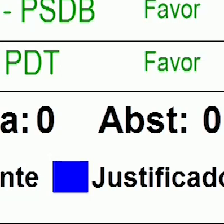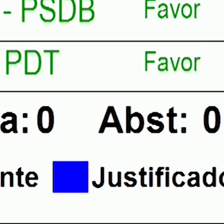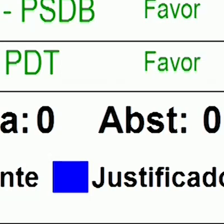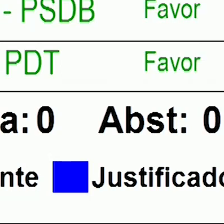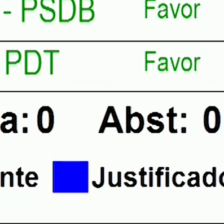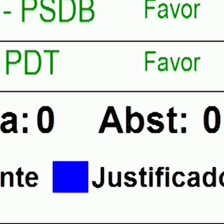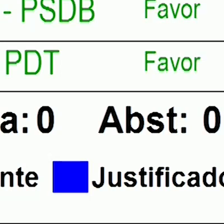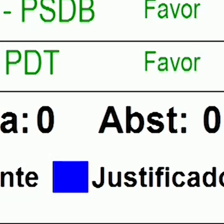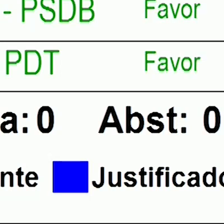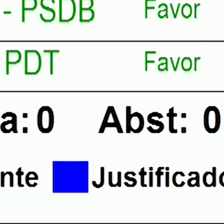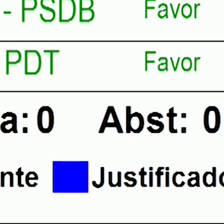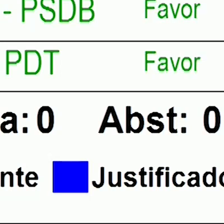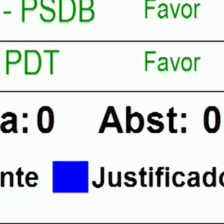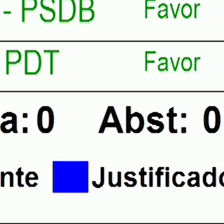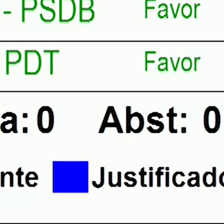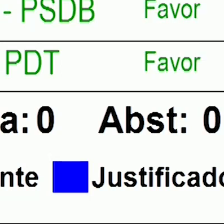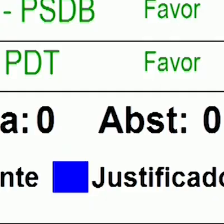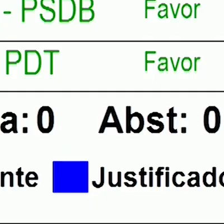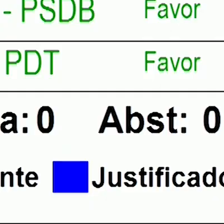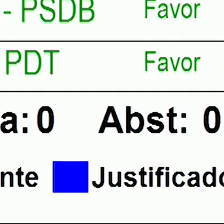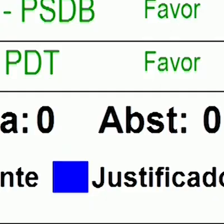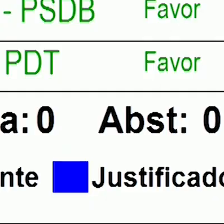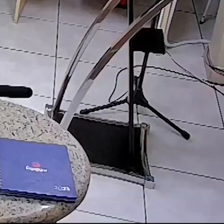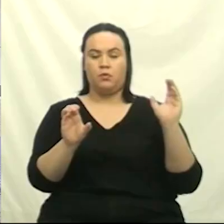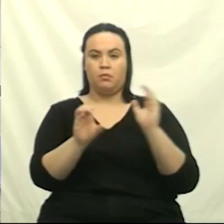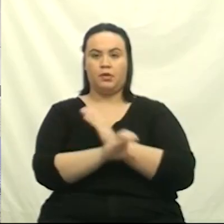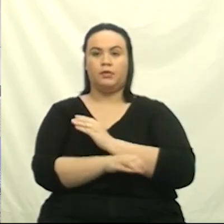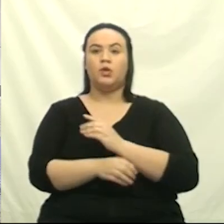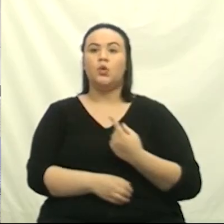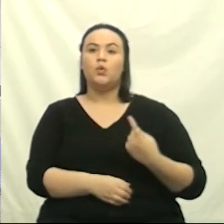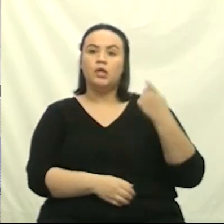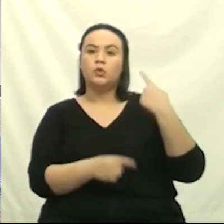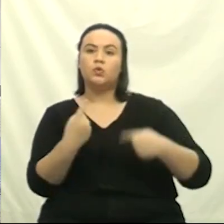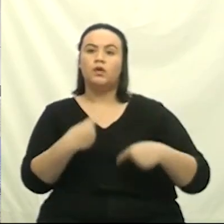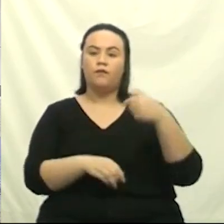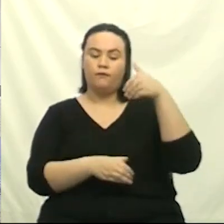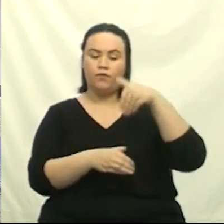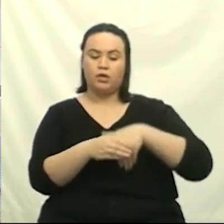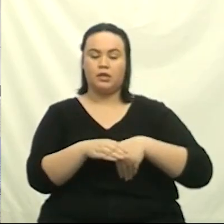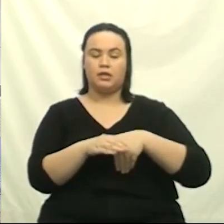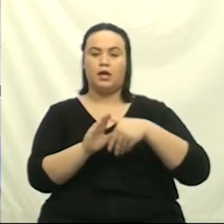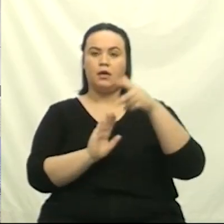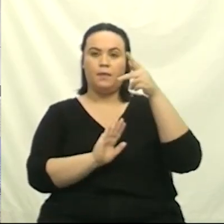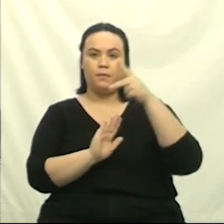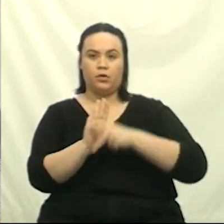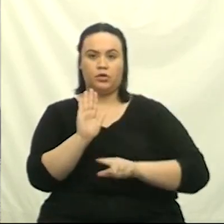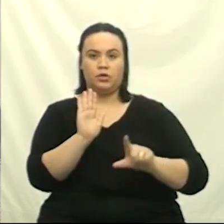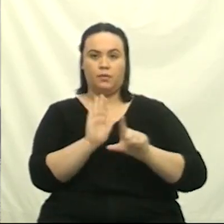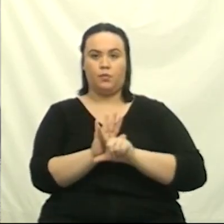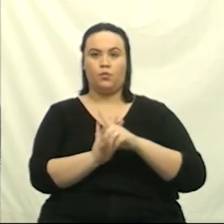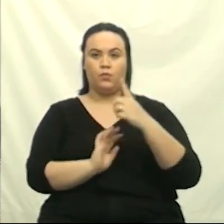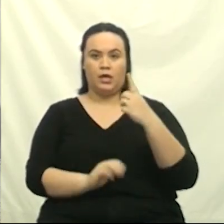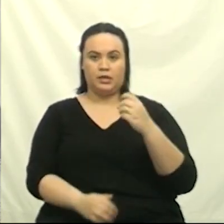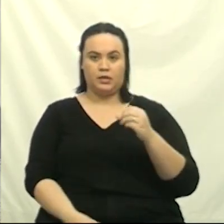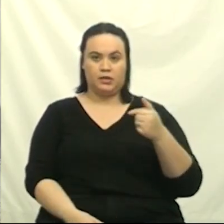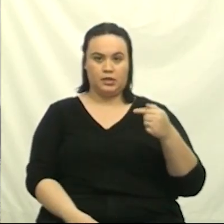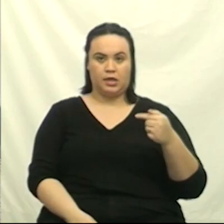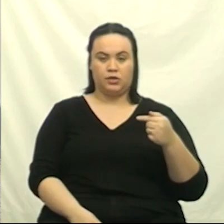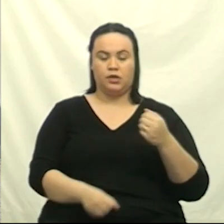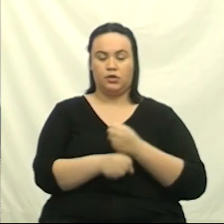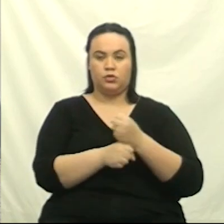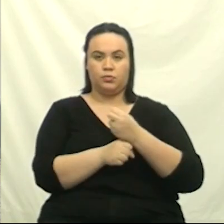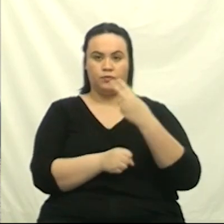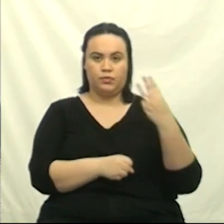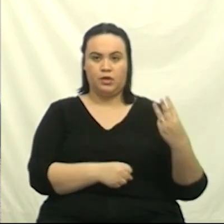por unanimidade em única discussão em votação o projeto de lei número PE 107 barra 2023